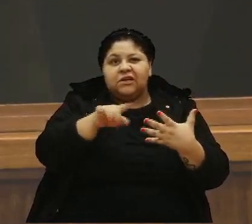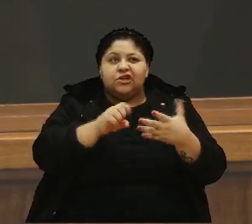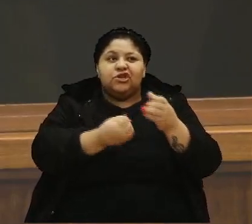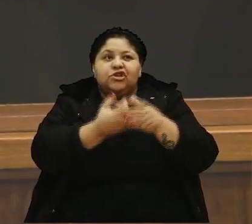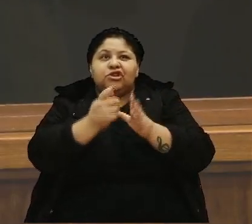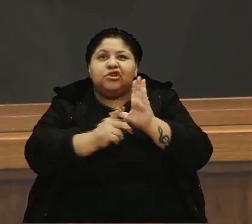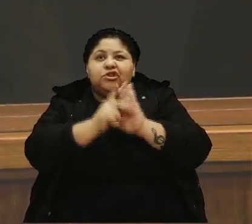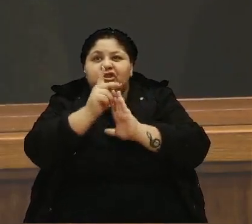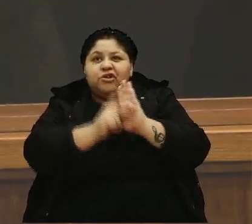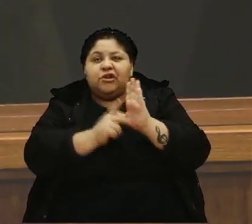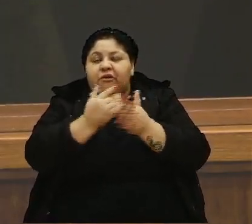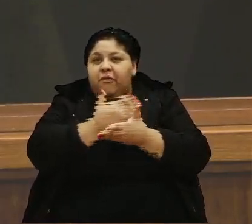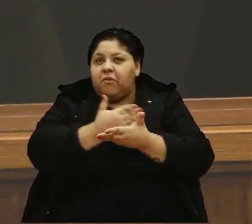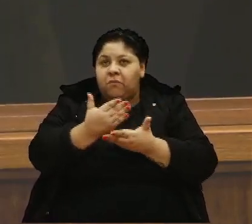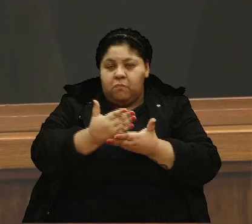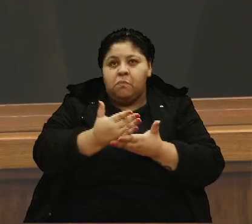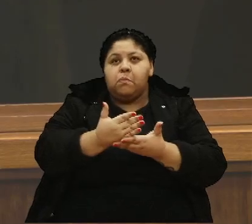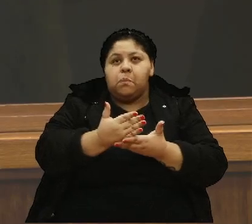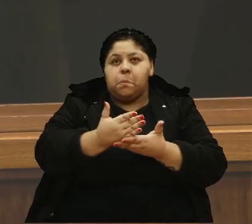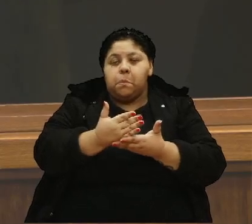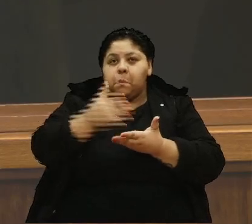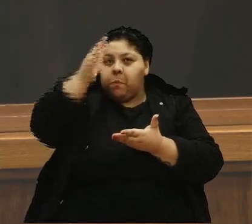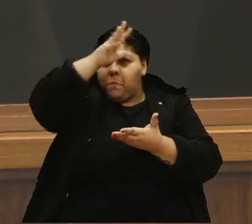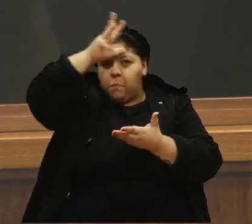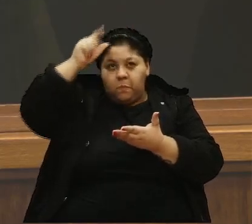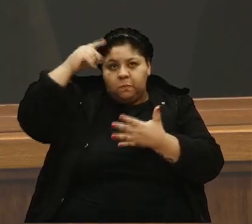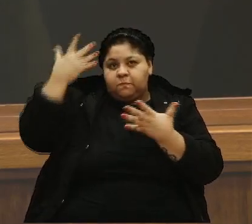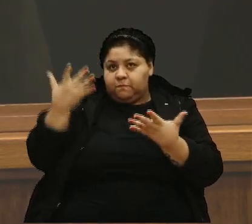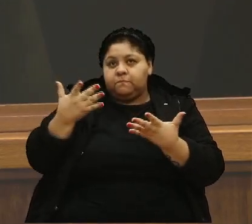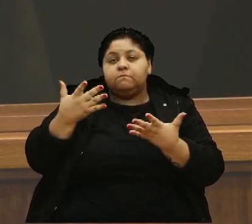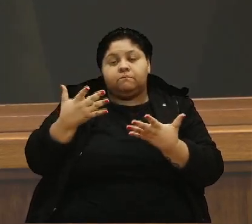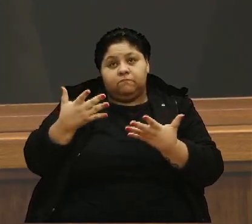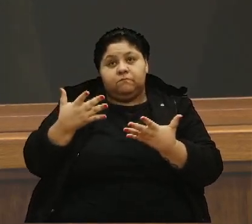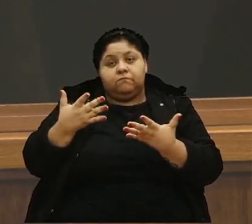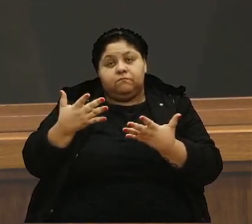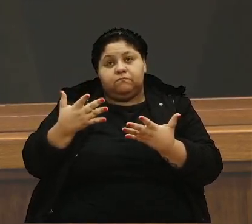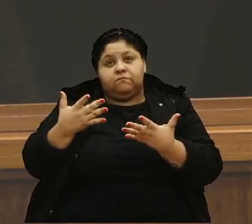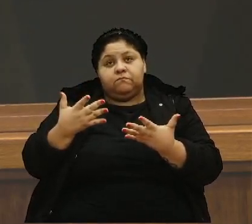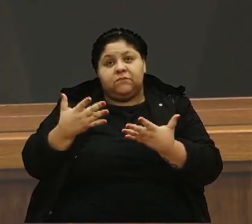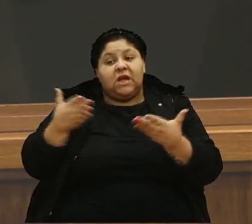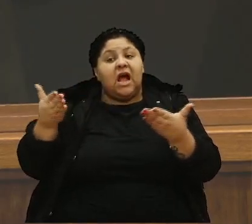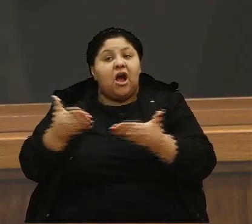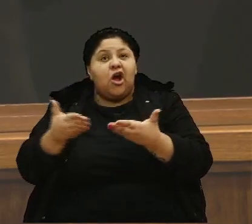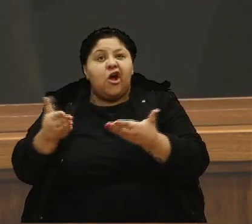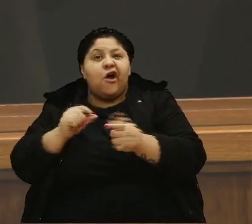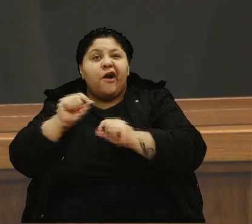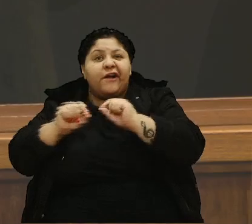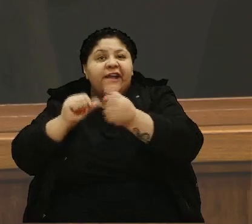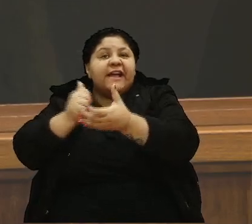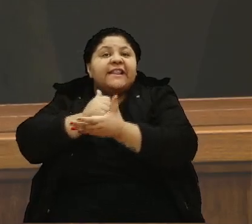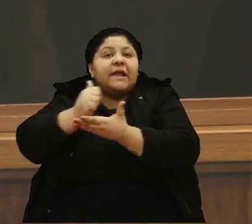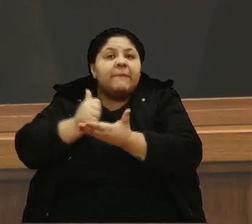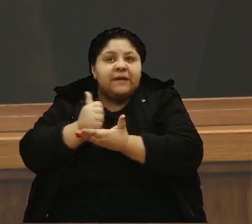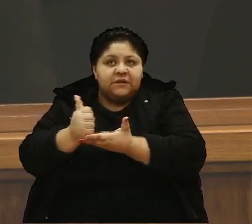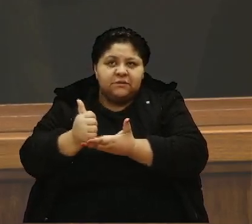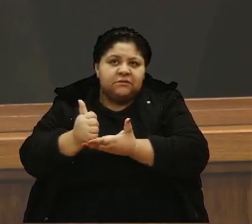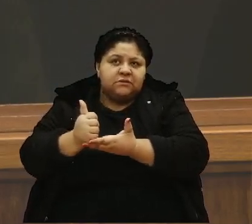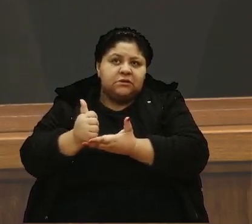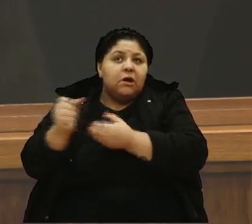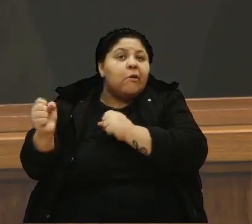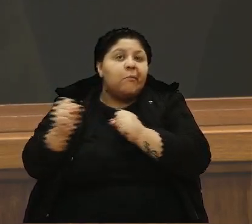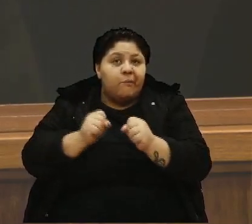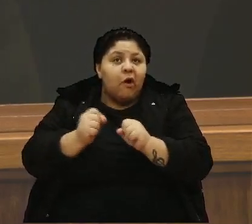projetos que é de iniciativa do executivo, se for o caso. Agora, quem é da base